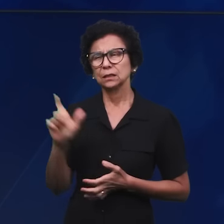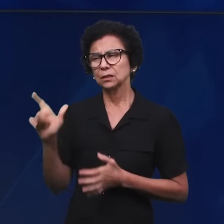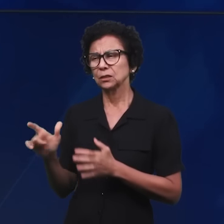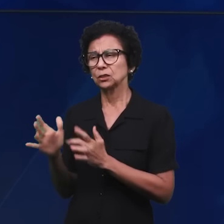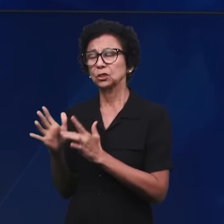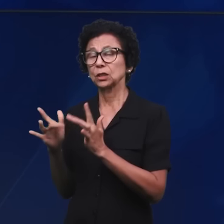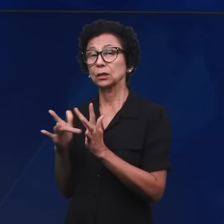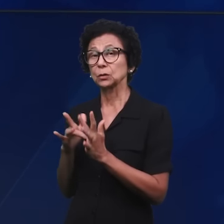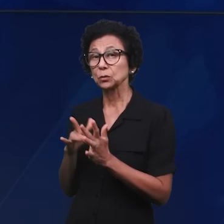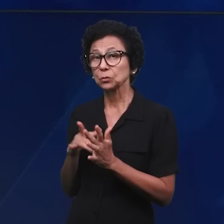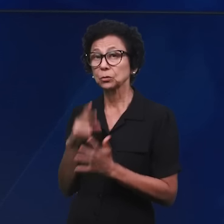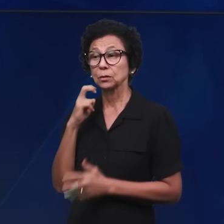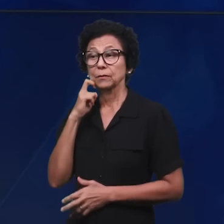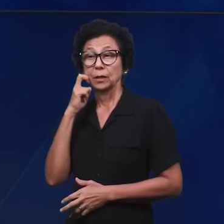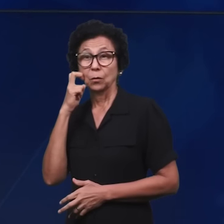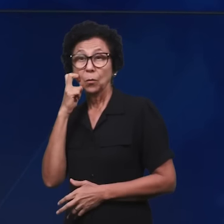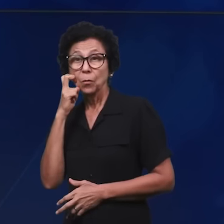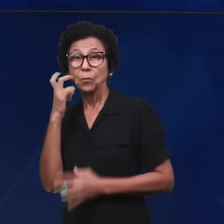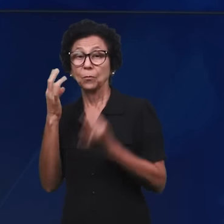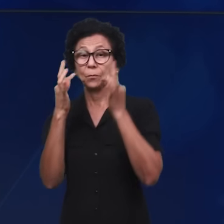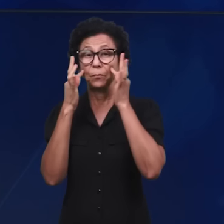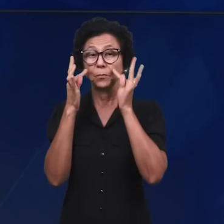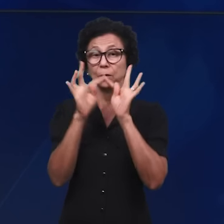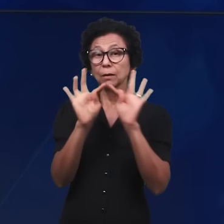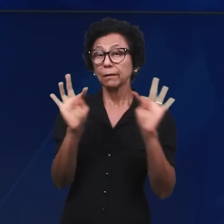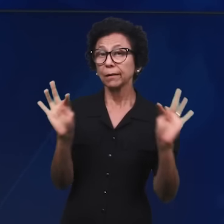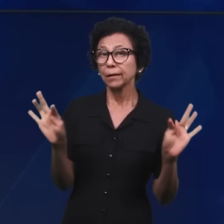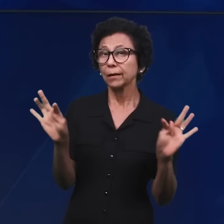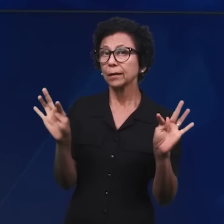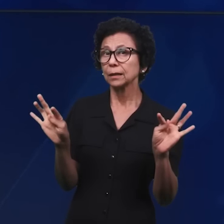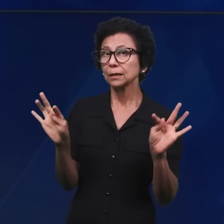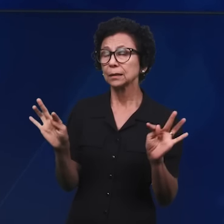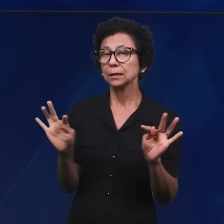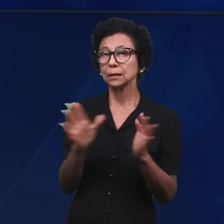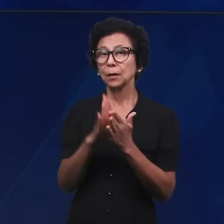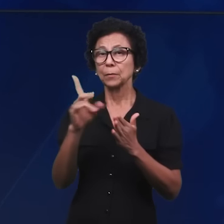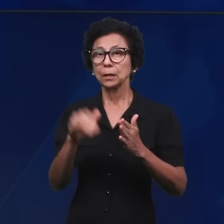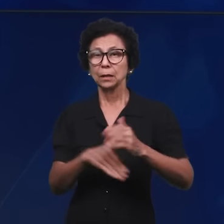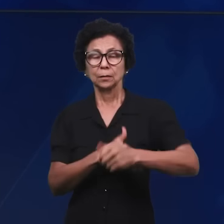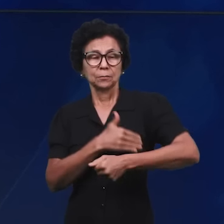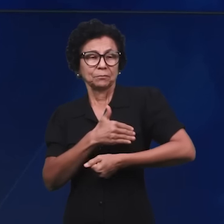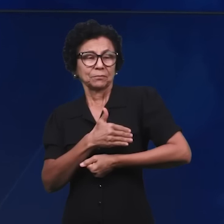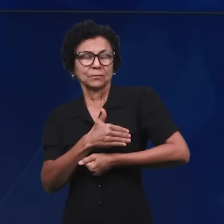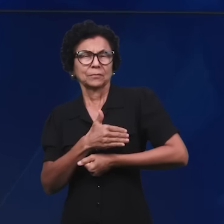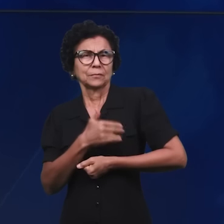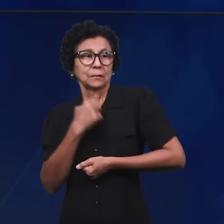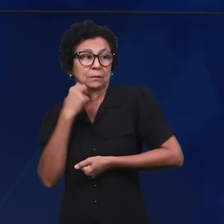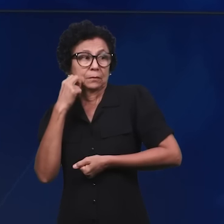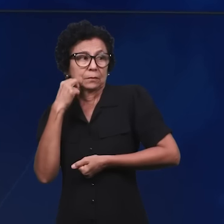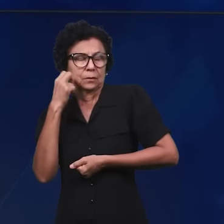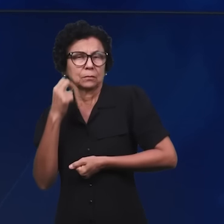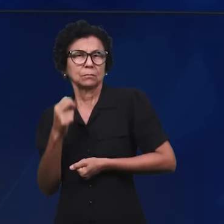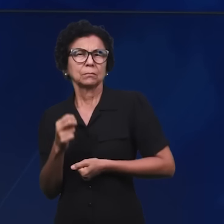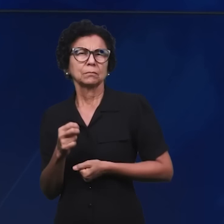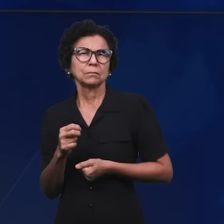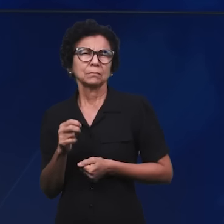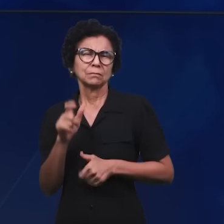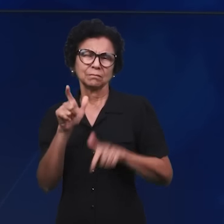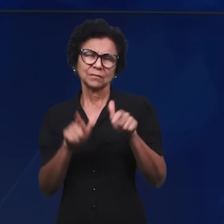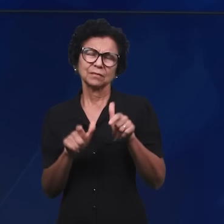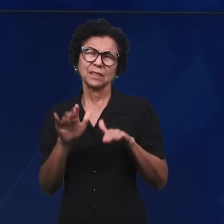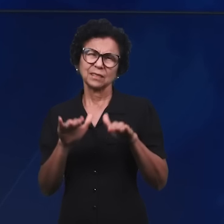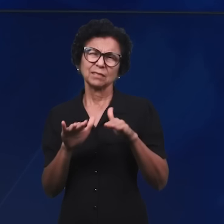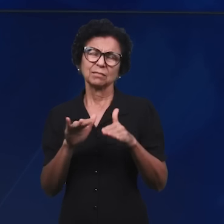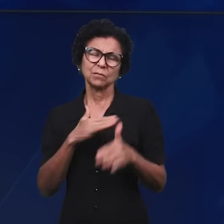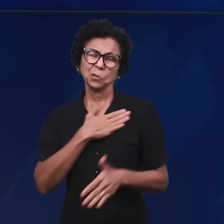testemunhar, de carregar a Bíblia. As pessoas às vezes até gostam de Jesus, como eles, têm uma